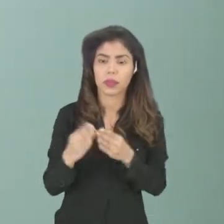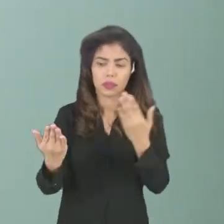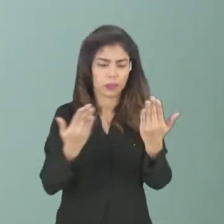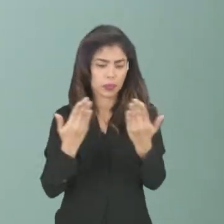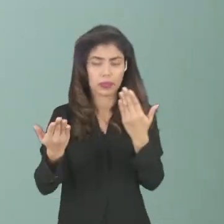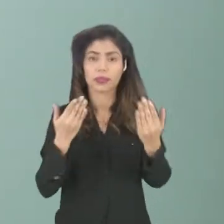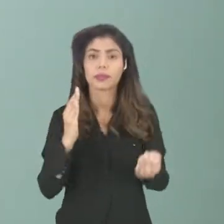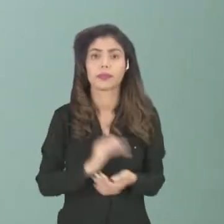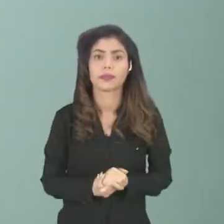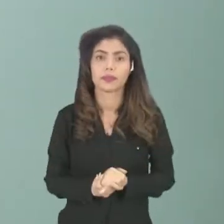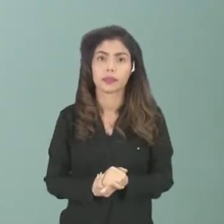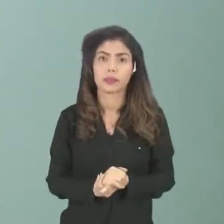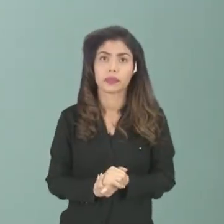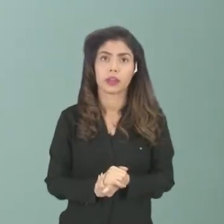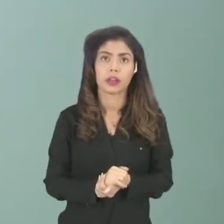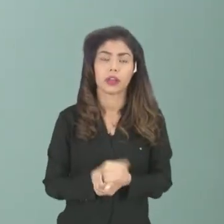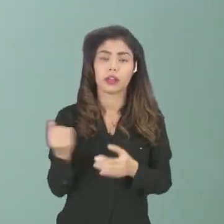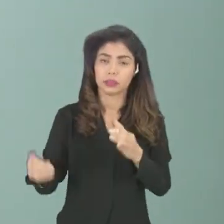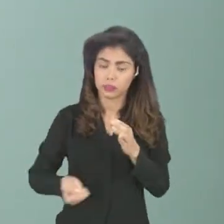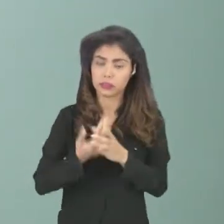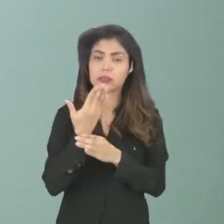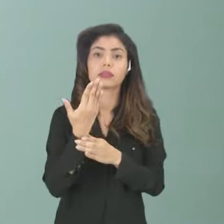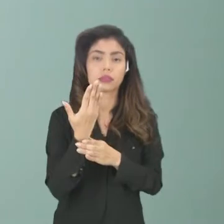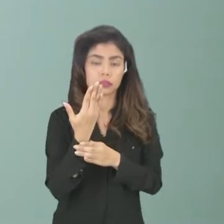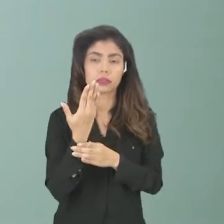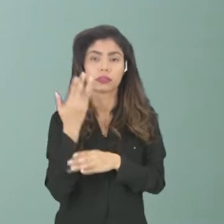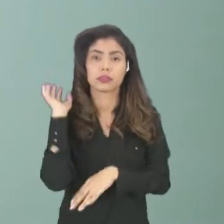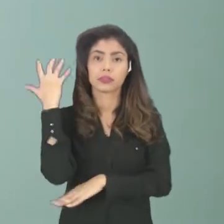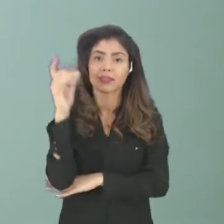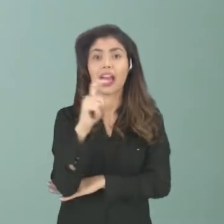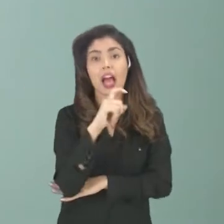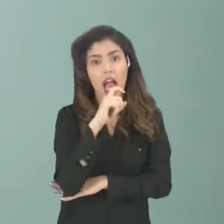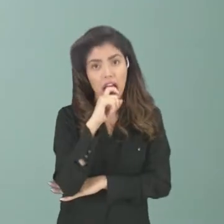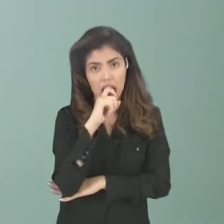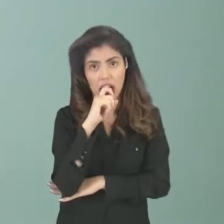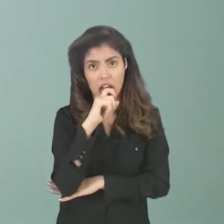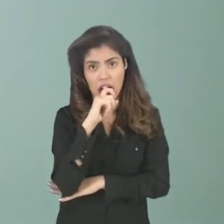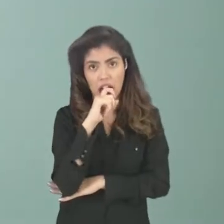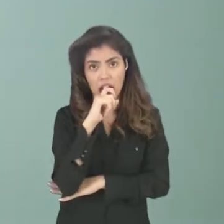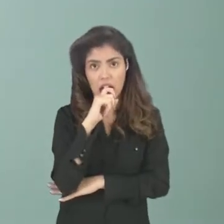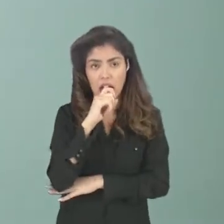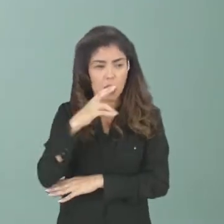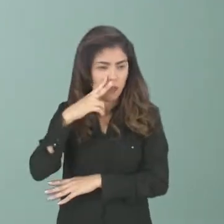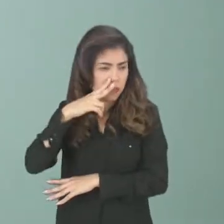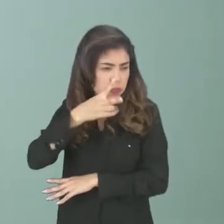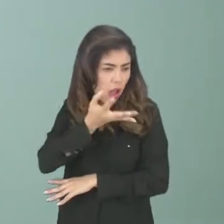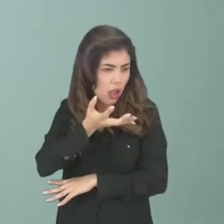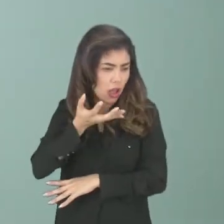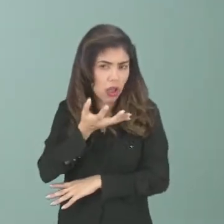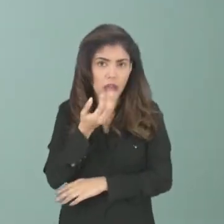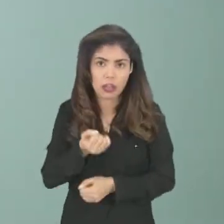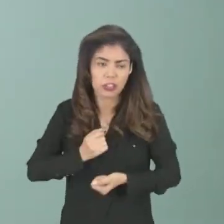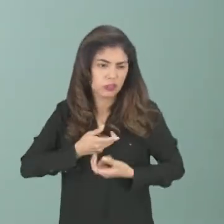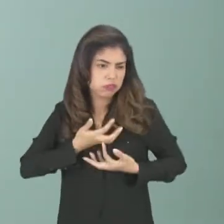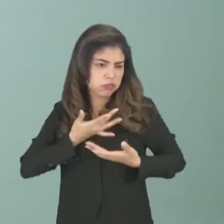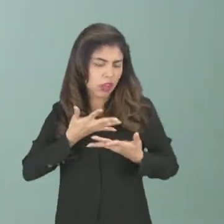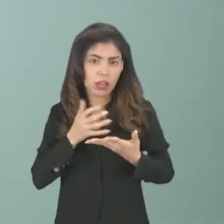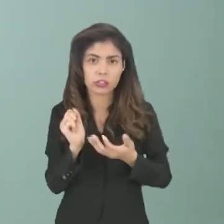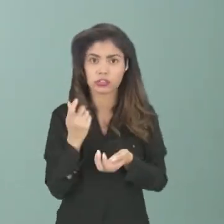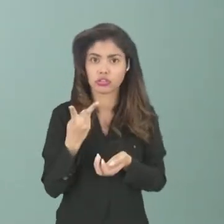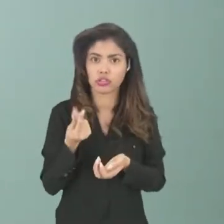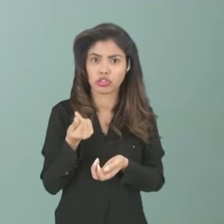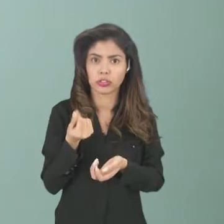com os outros, começou a nascer na nossa natureza a inveja, a cobiça, a ganância.